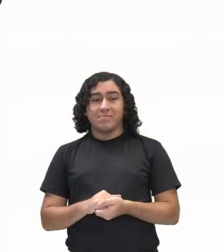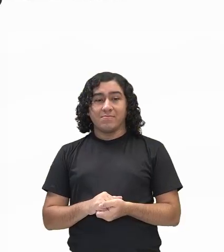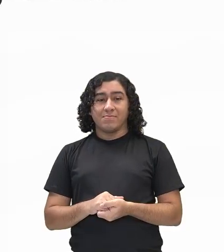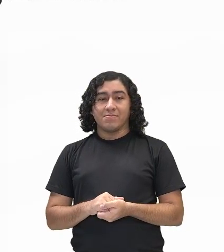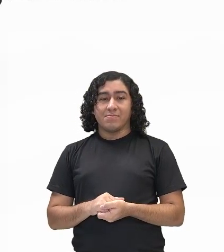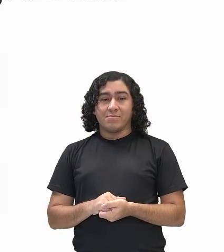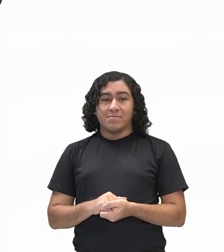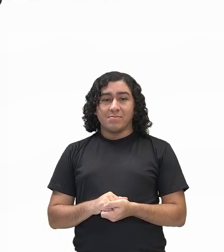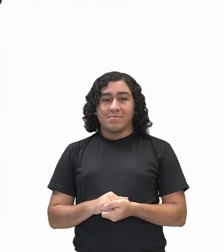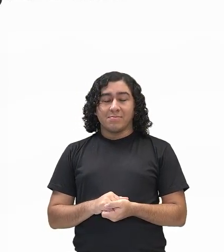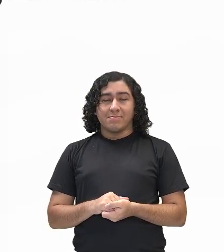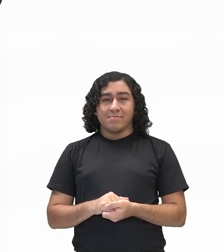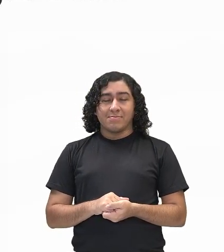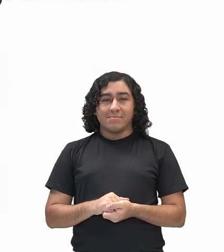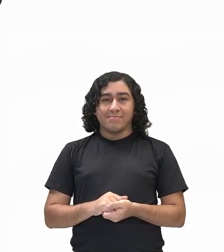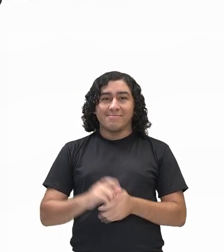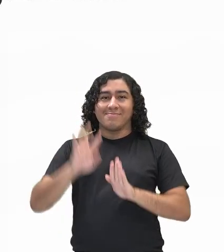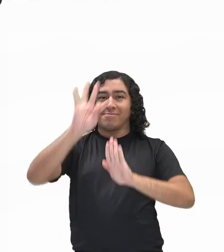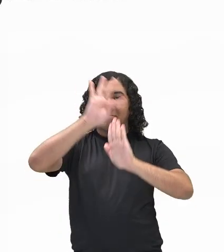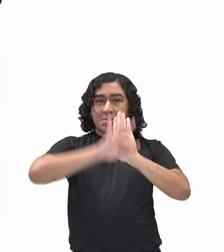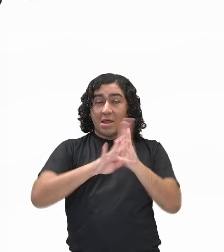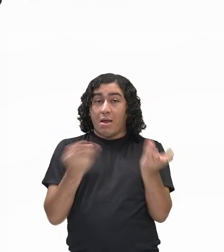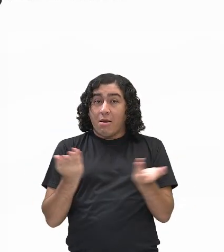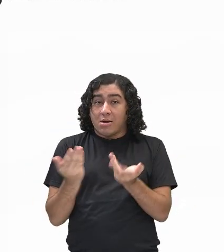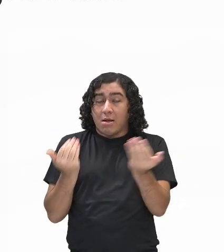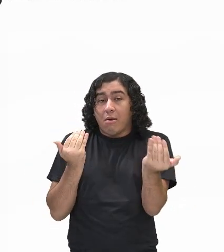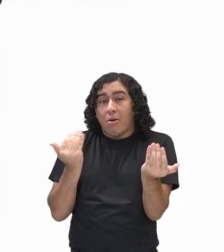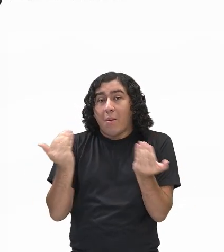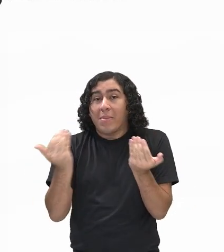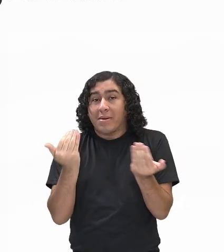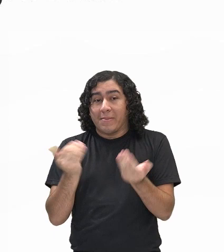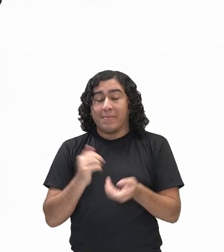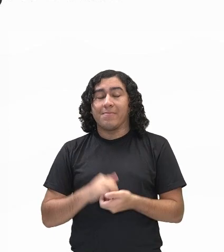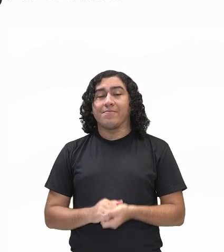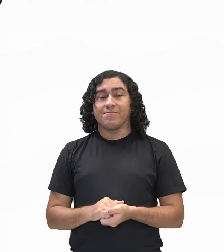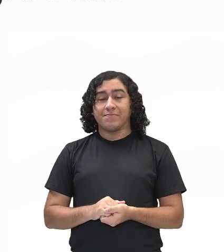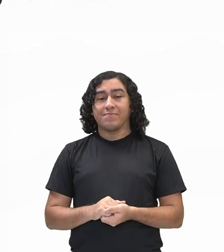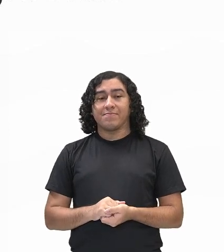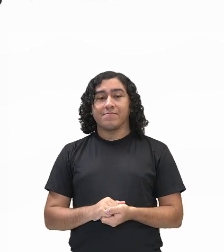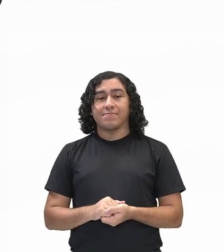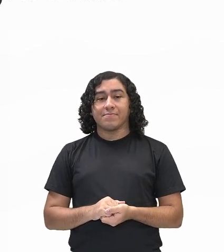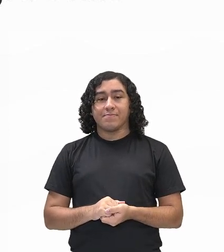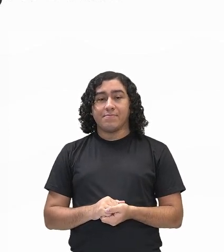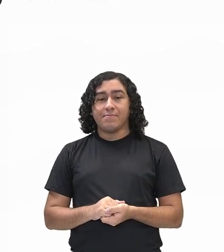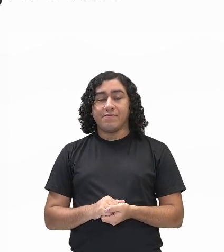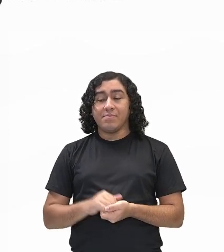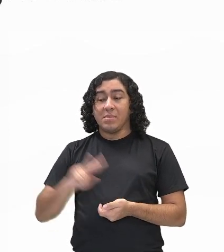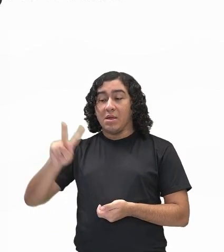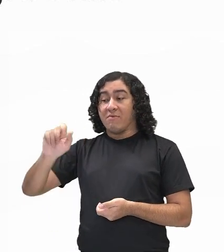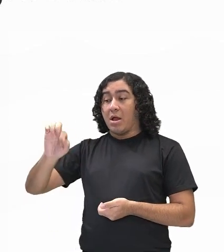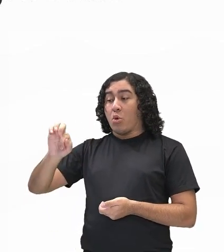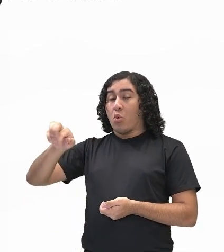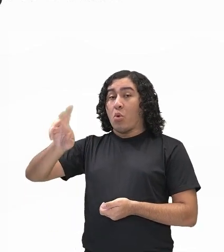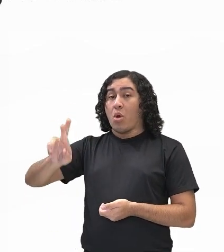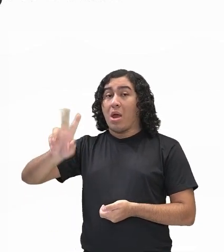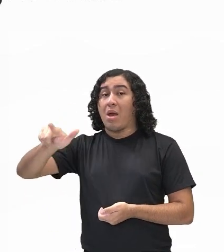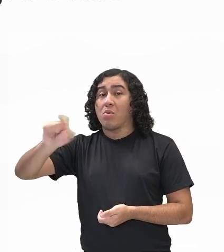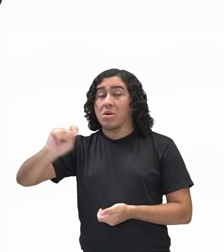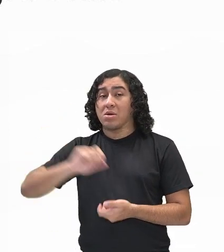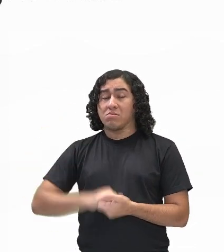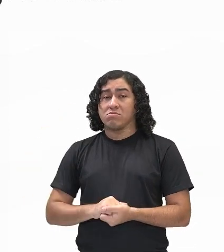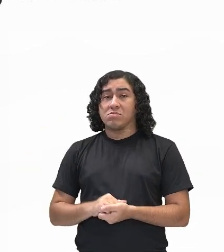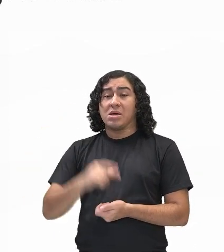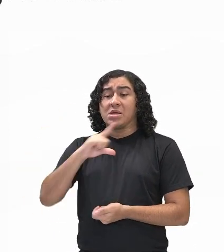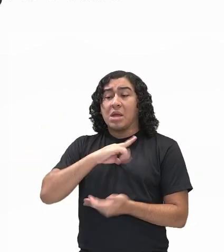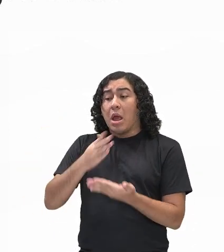para a gente comparar agora esses dois ambientes aqui. O valor, então, ele significa dar sentido, significado a